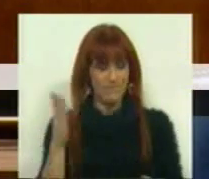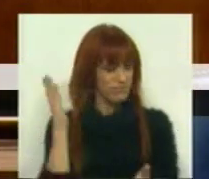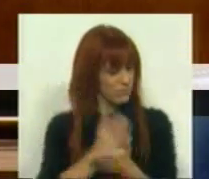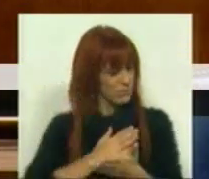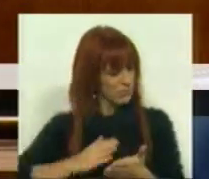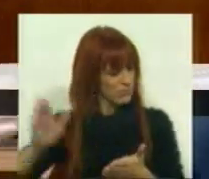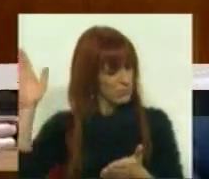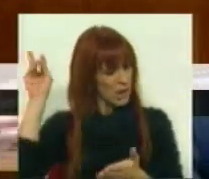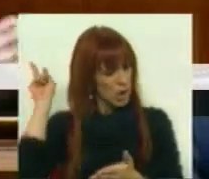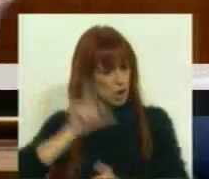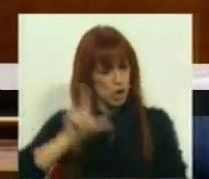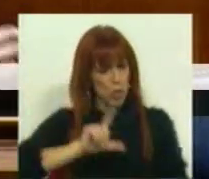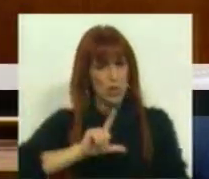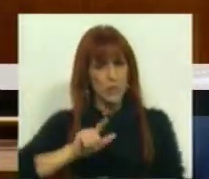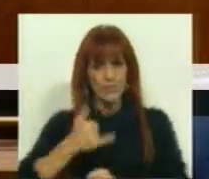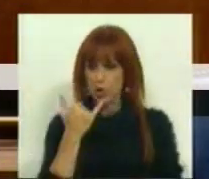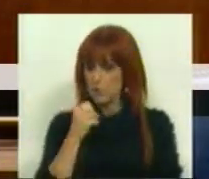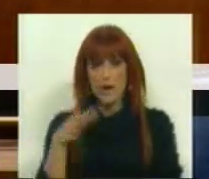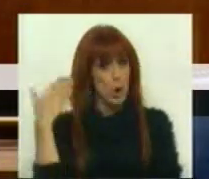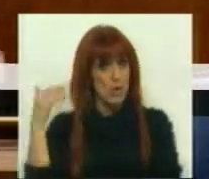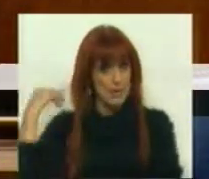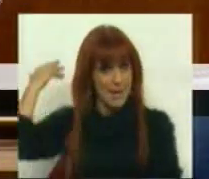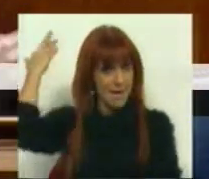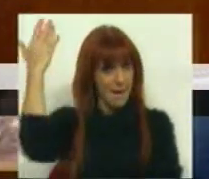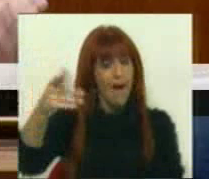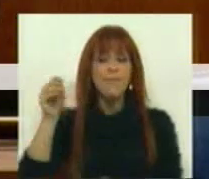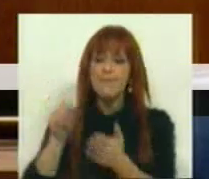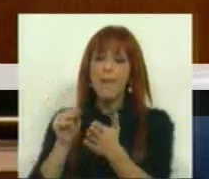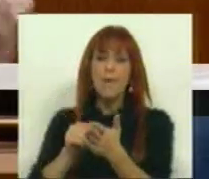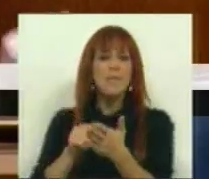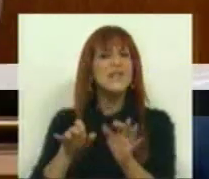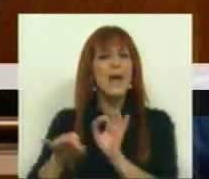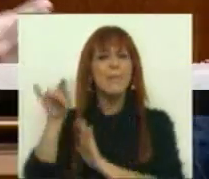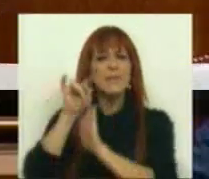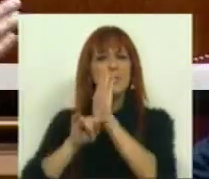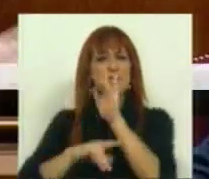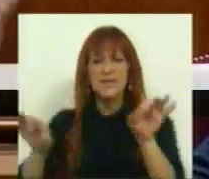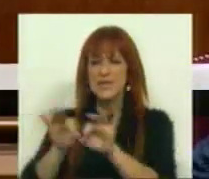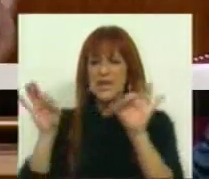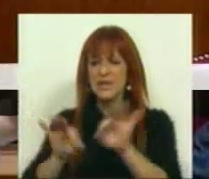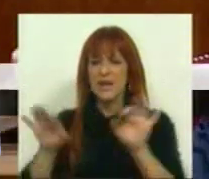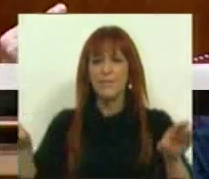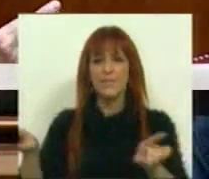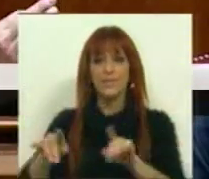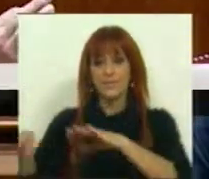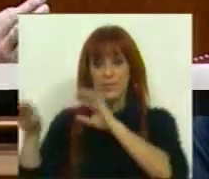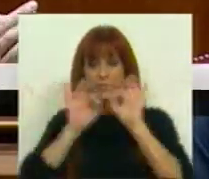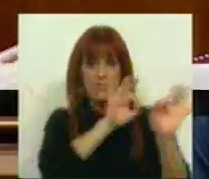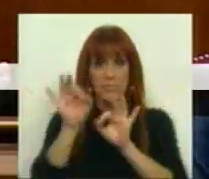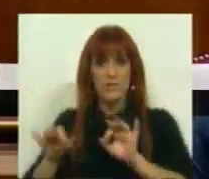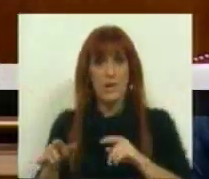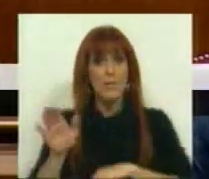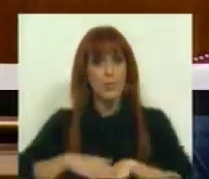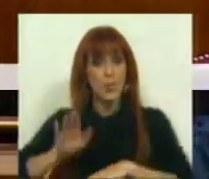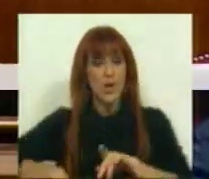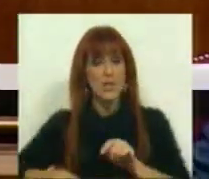desde julho de 2011 está consagrada em termos de princípio de igualdade de tratamento ao abrigo